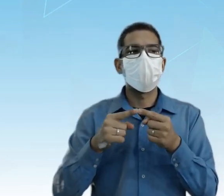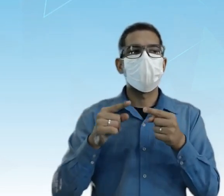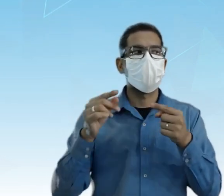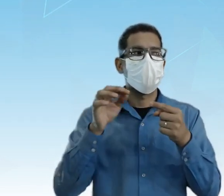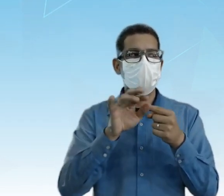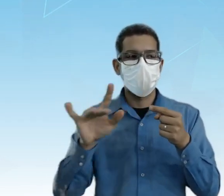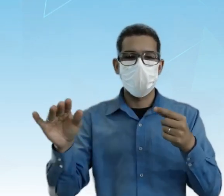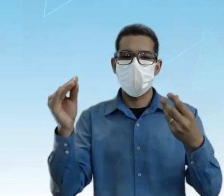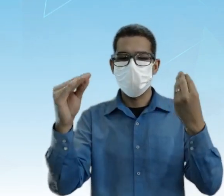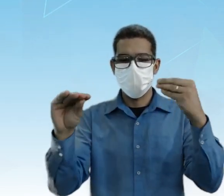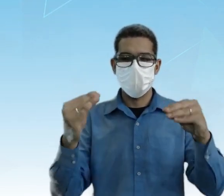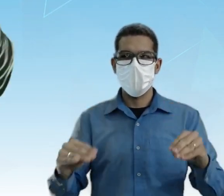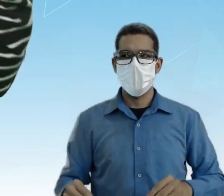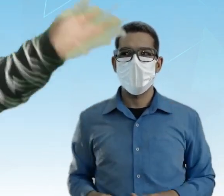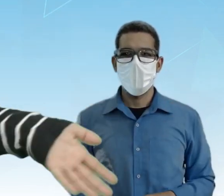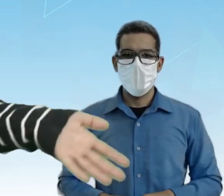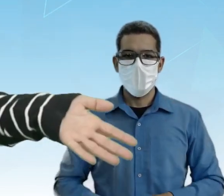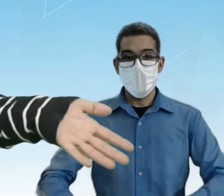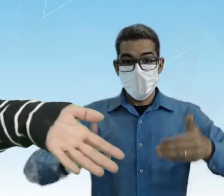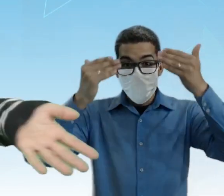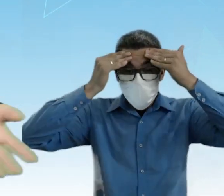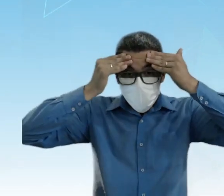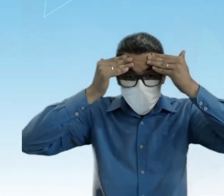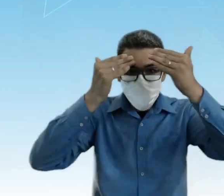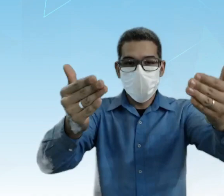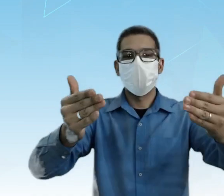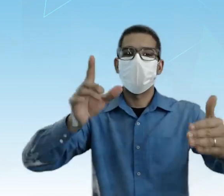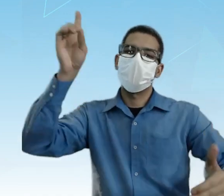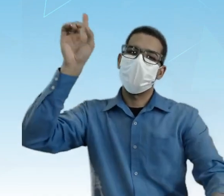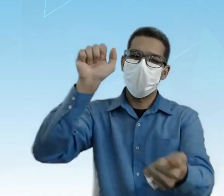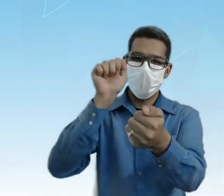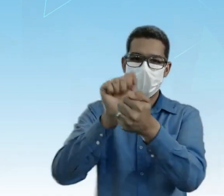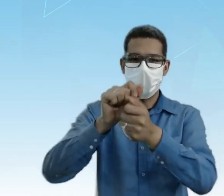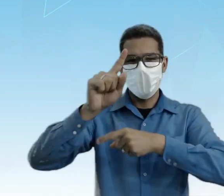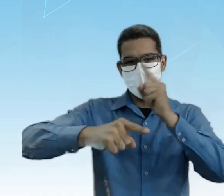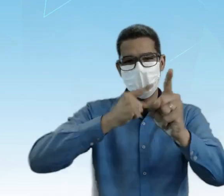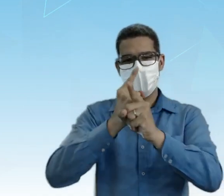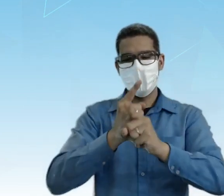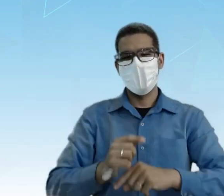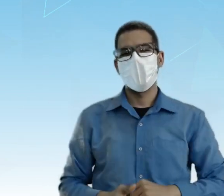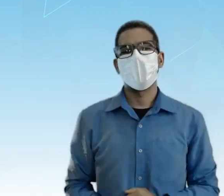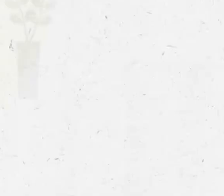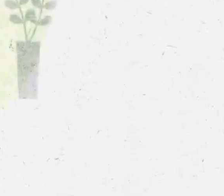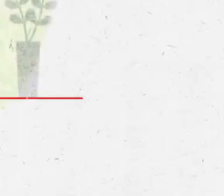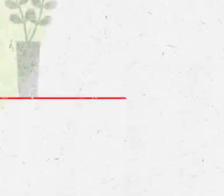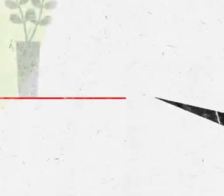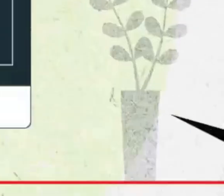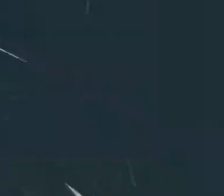lacunas que está faltando. Muito obrigada, fique com Deus e até a próxima.